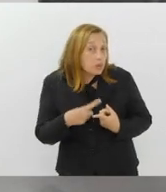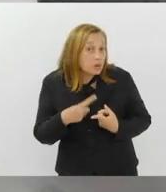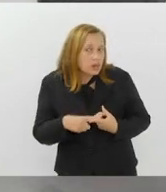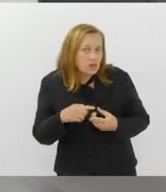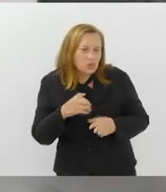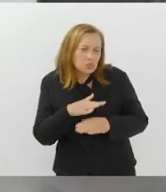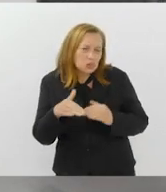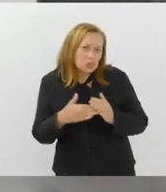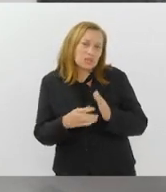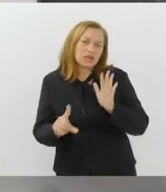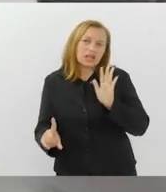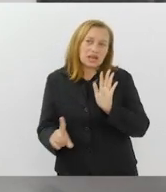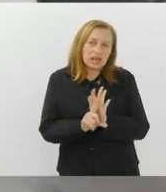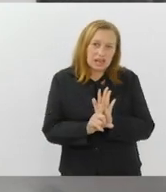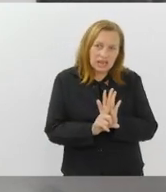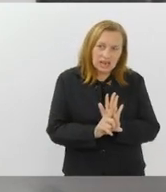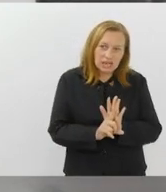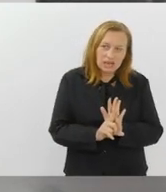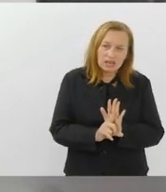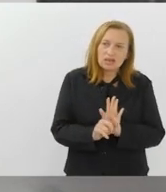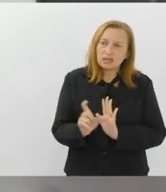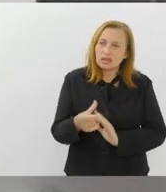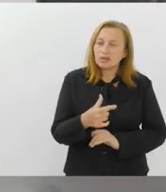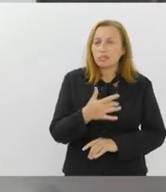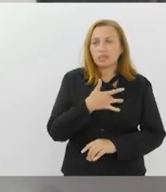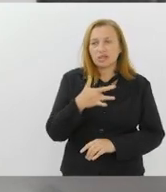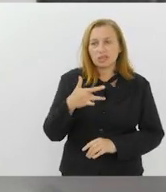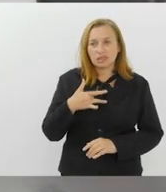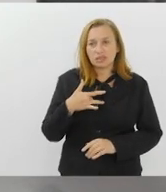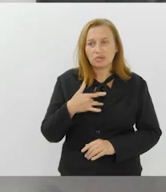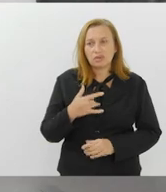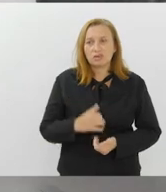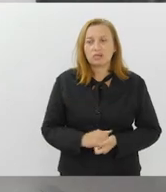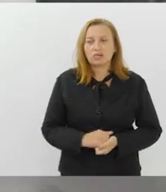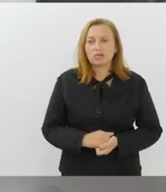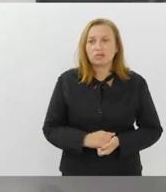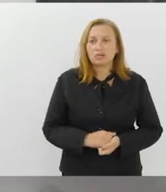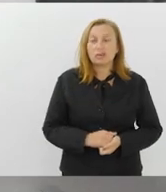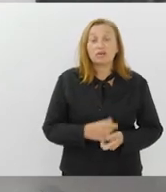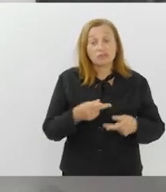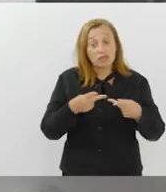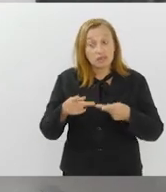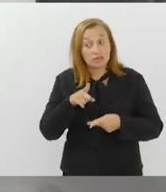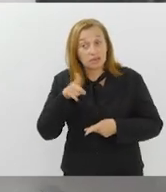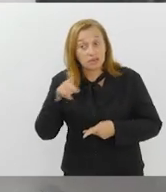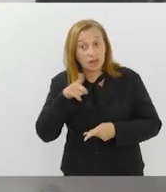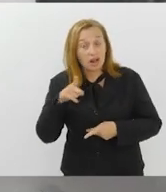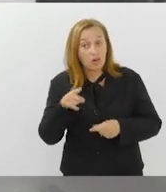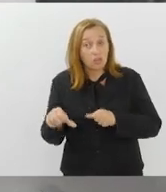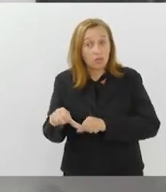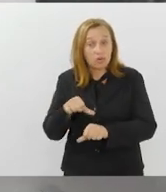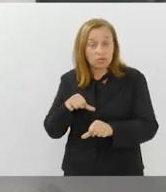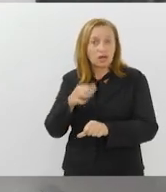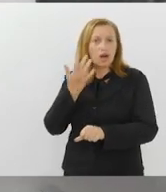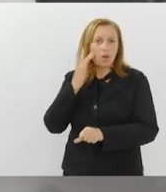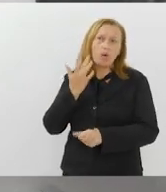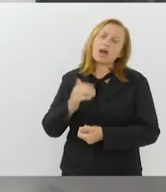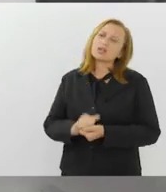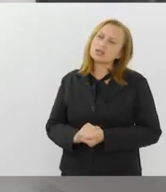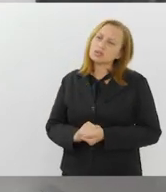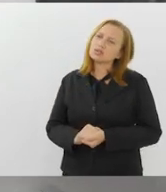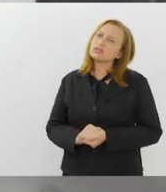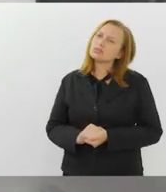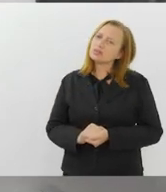toda legislação que atende a planos de saúde passa por lá. Do contrário, eu acho que tem que se tomar